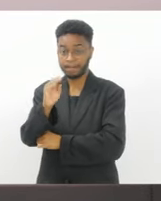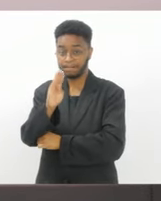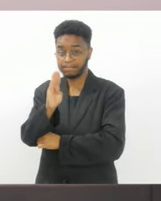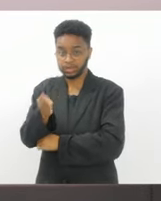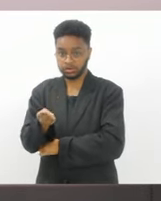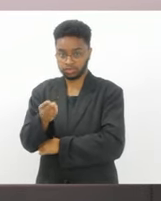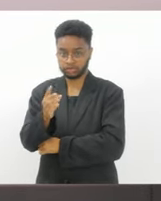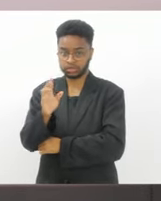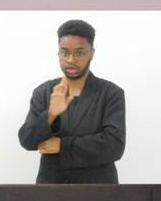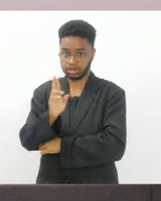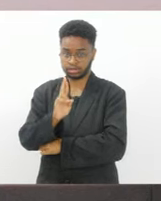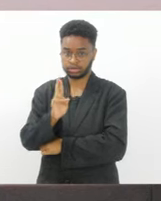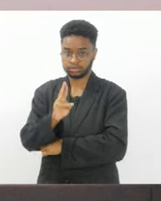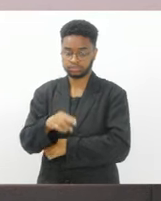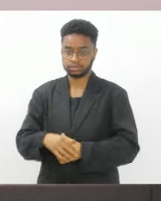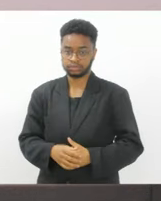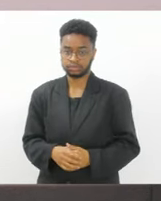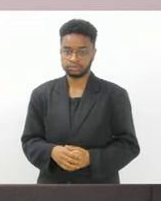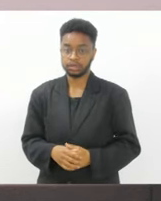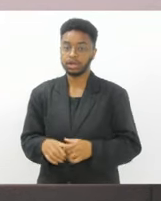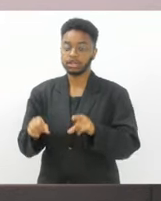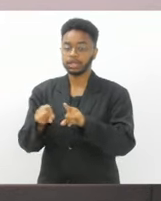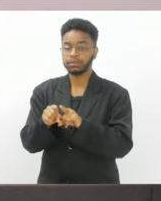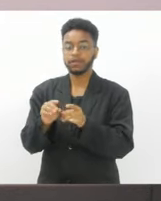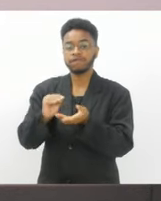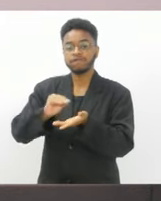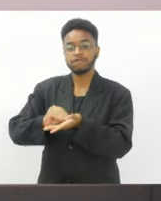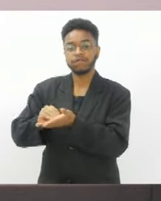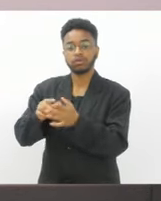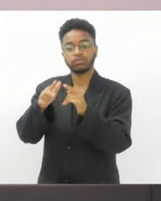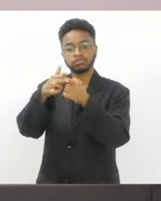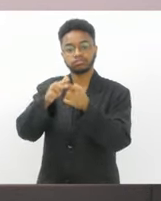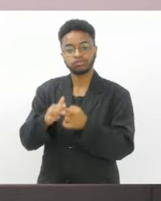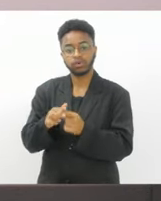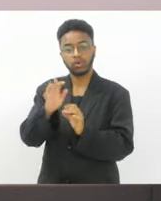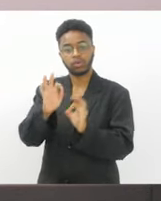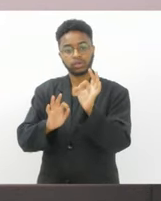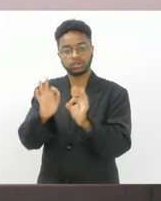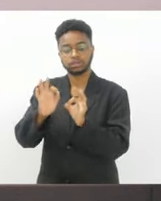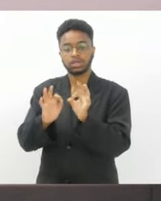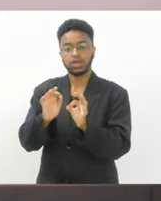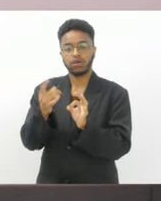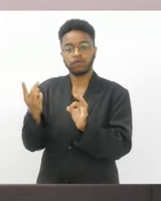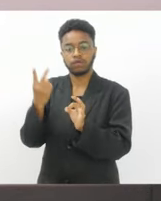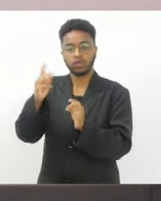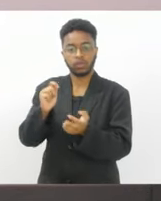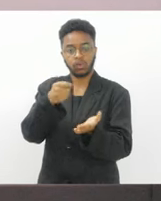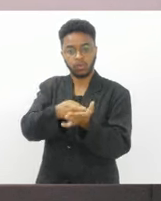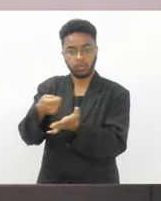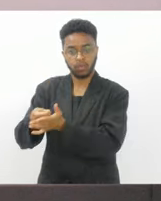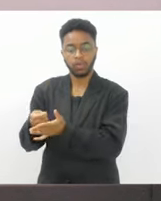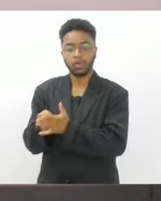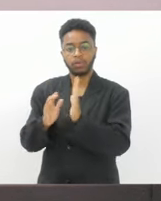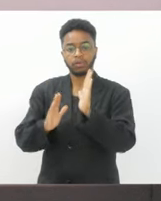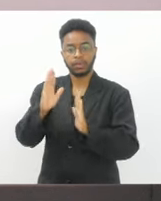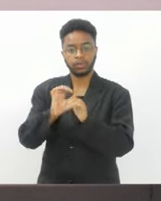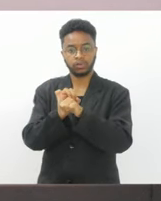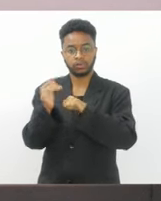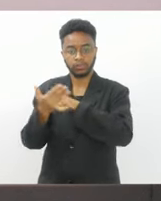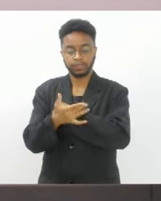reais. O não reajuste das tarifas no período da Covid deu prejuízo à empresa